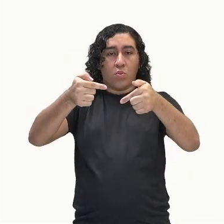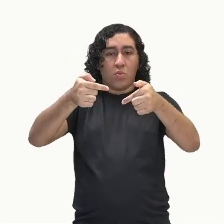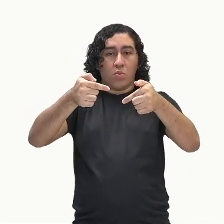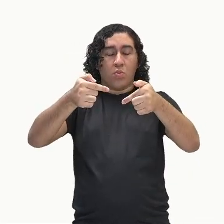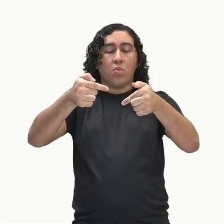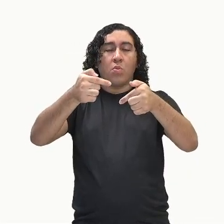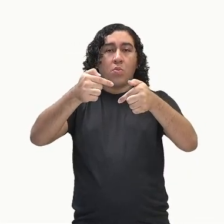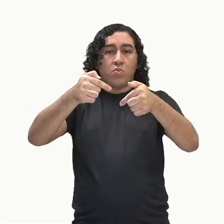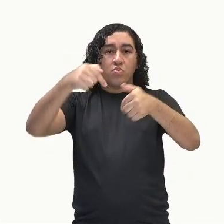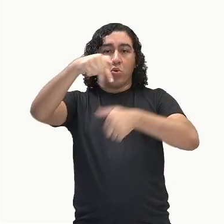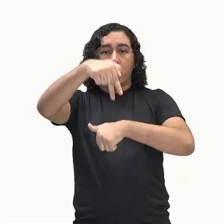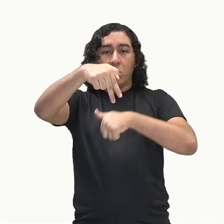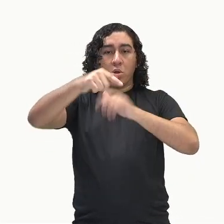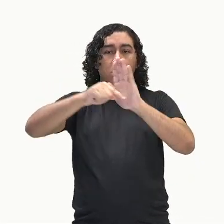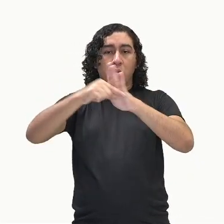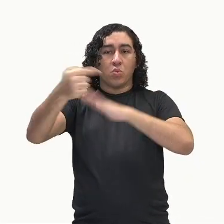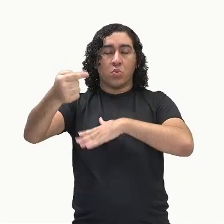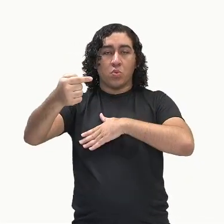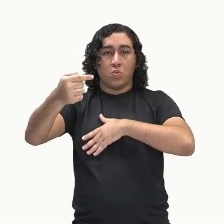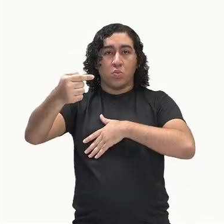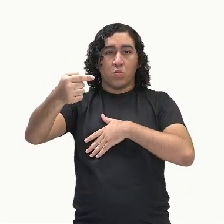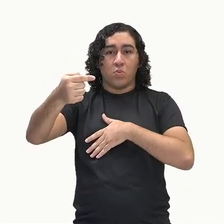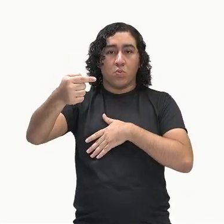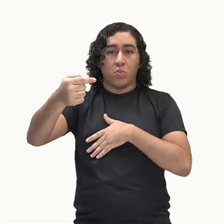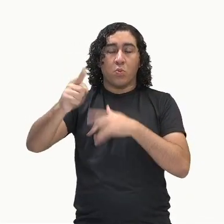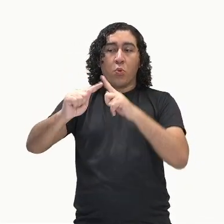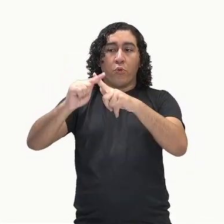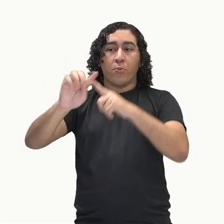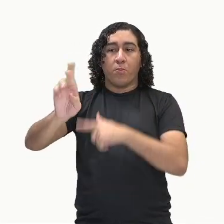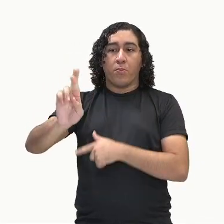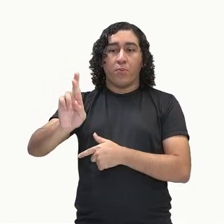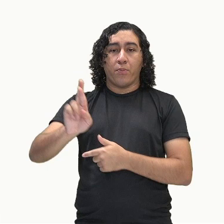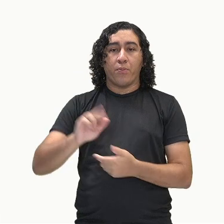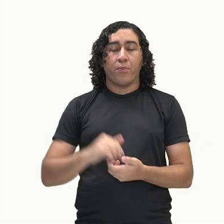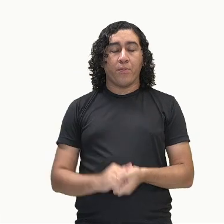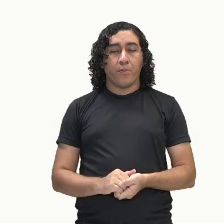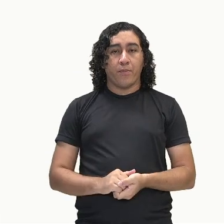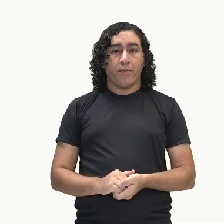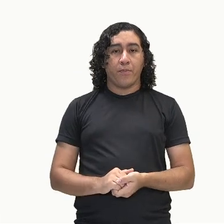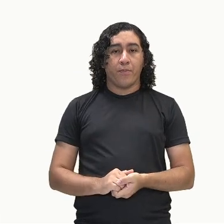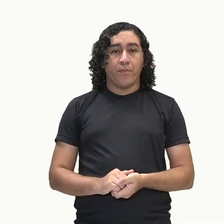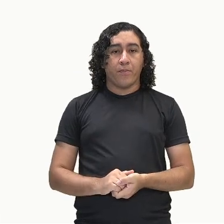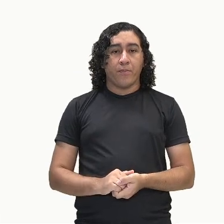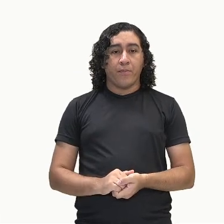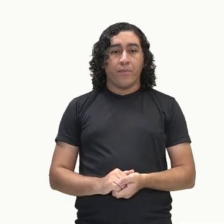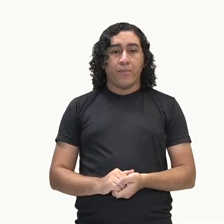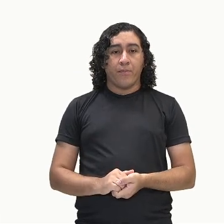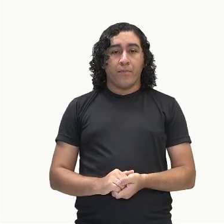mais N menos 1 vezes a razão.